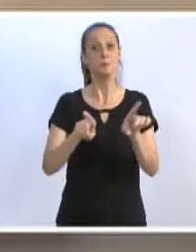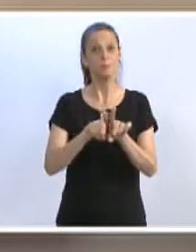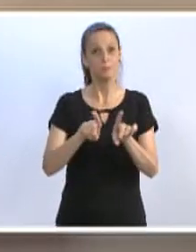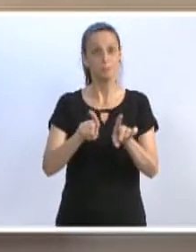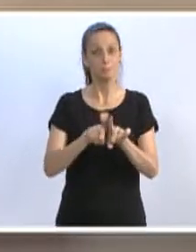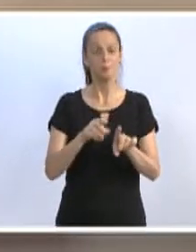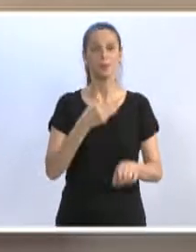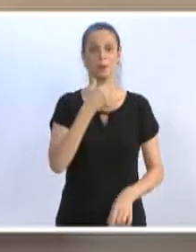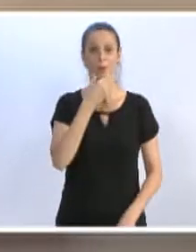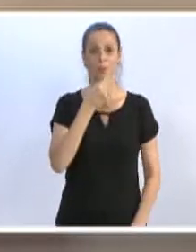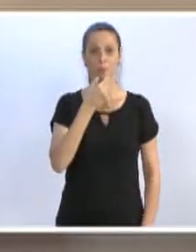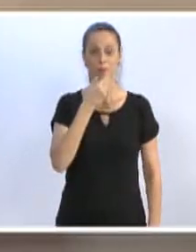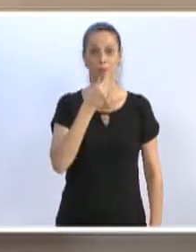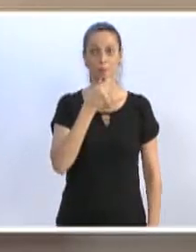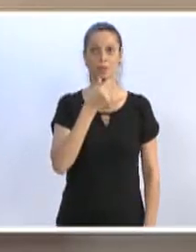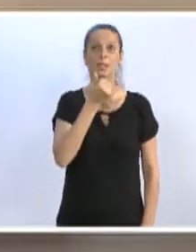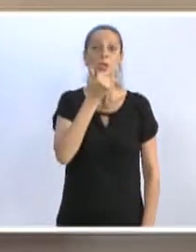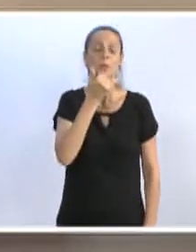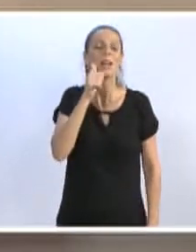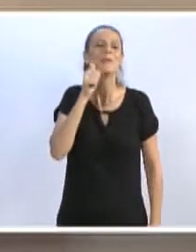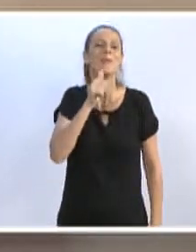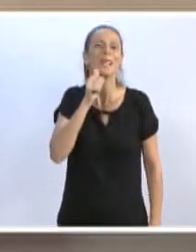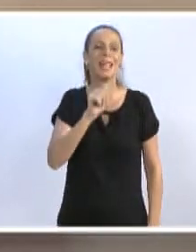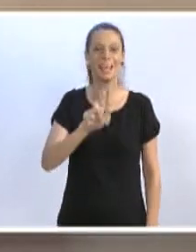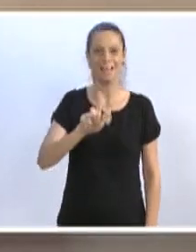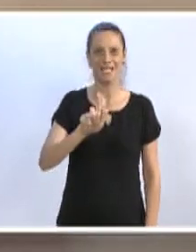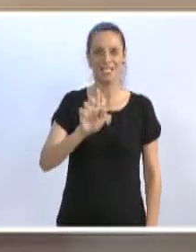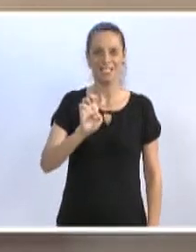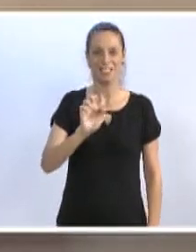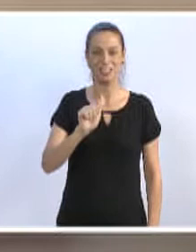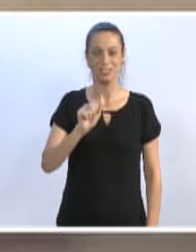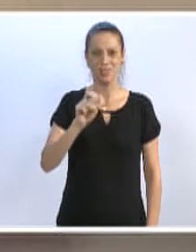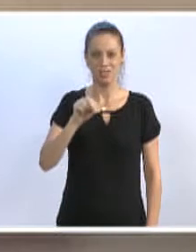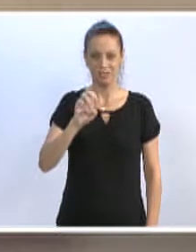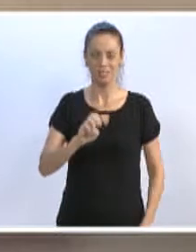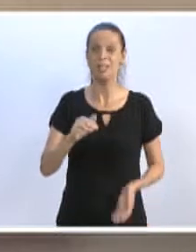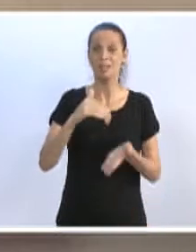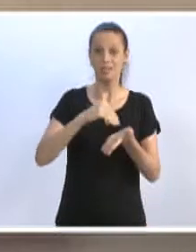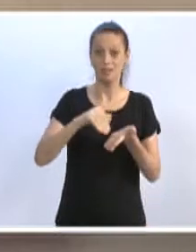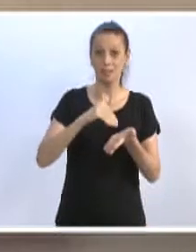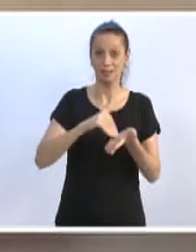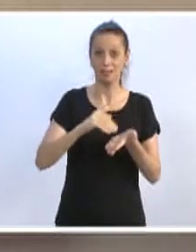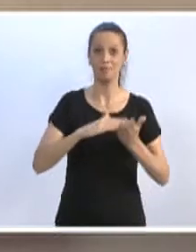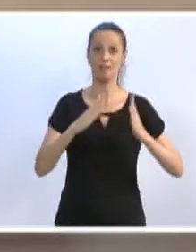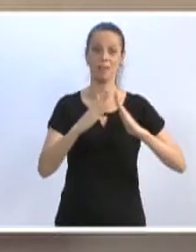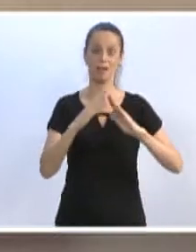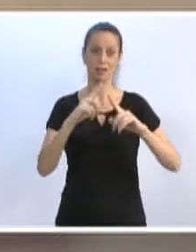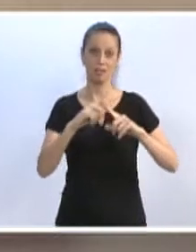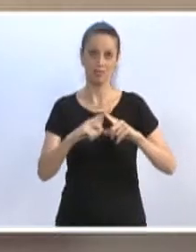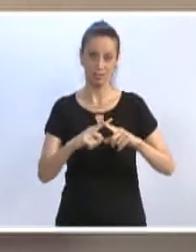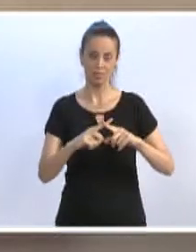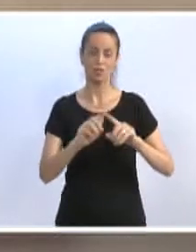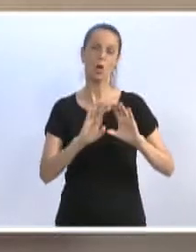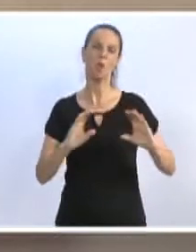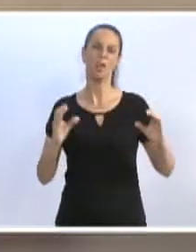Também Jeane, que é secretária da Igreja Evangélica Congregacional.